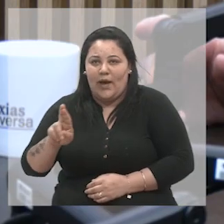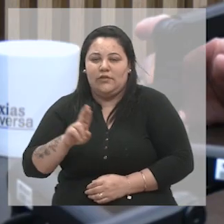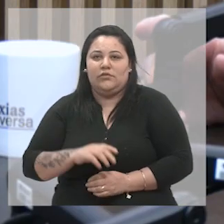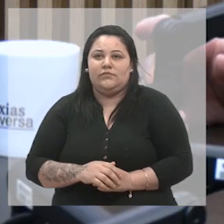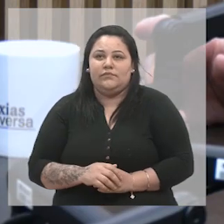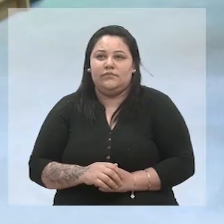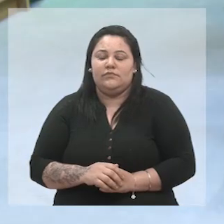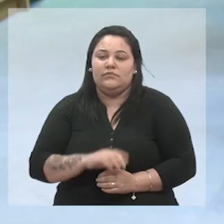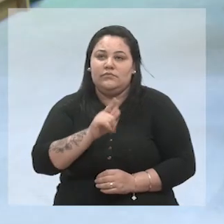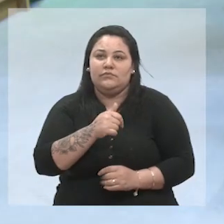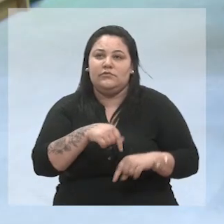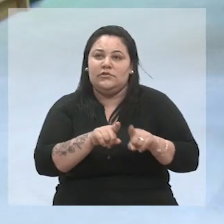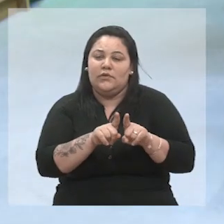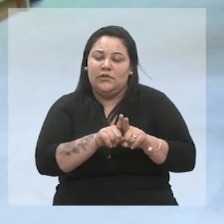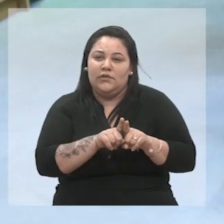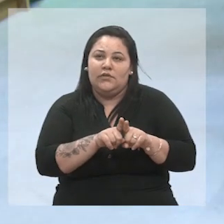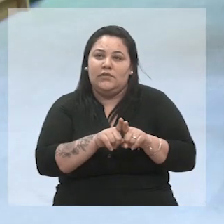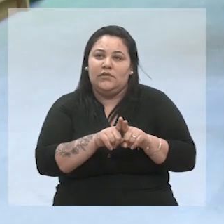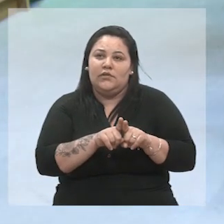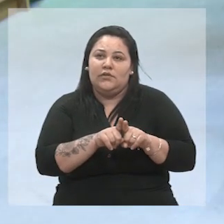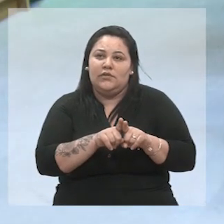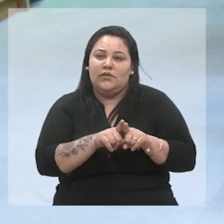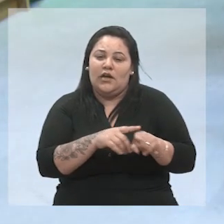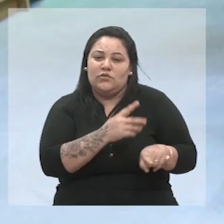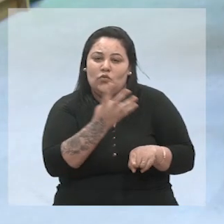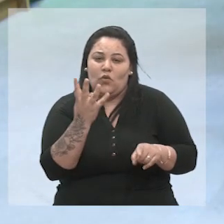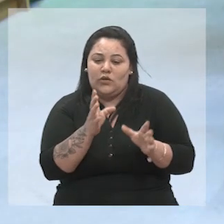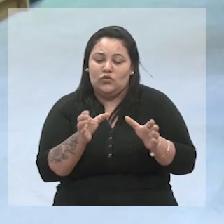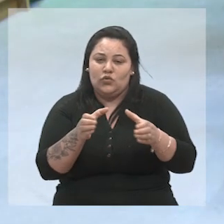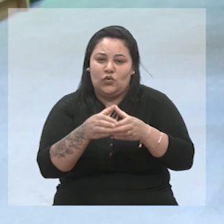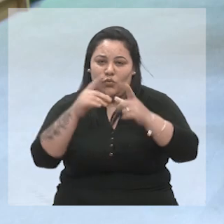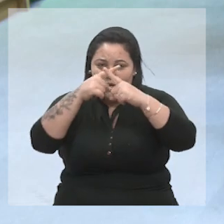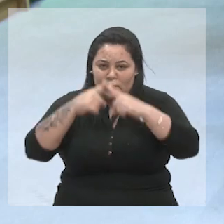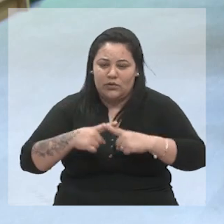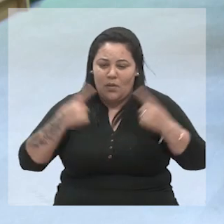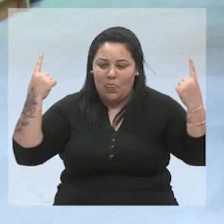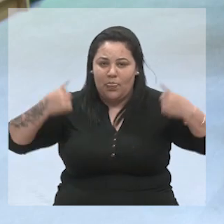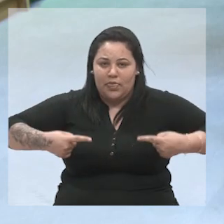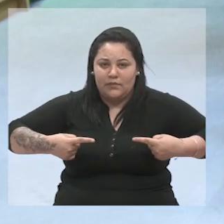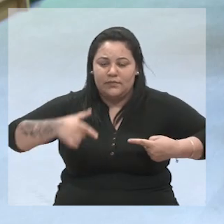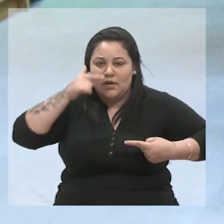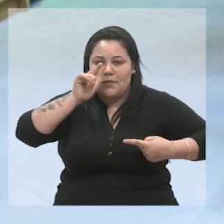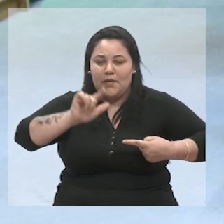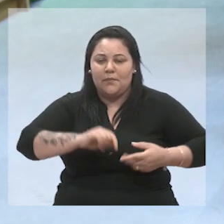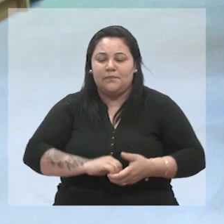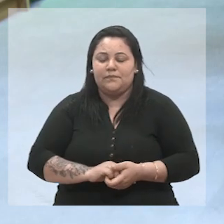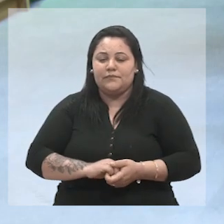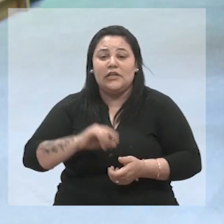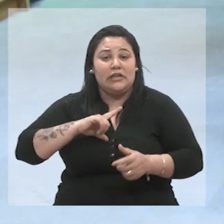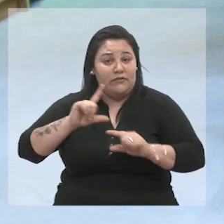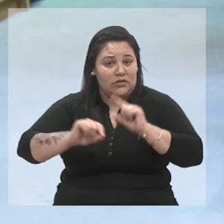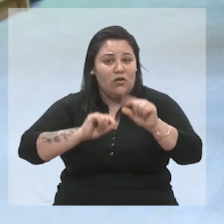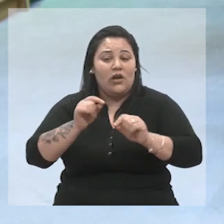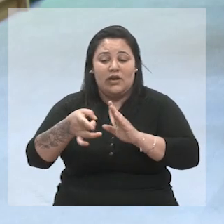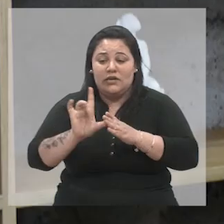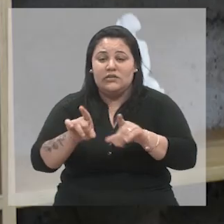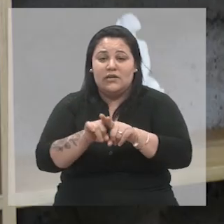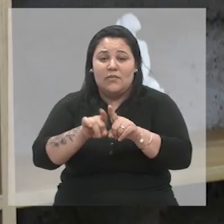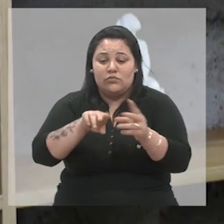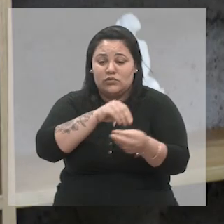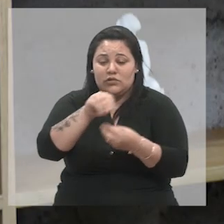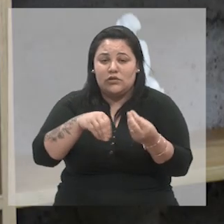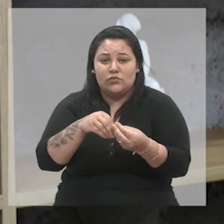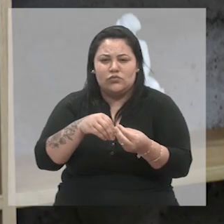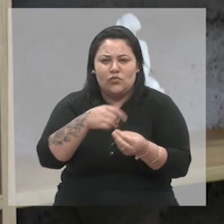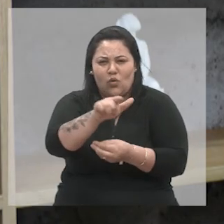dia 13 e 4 de dezembro. Essas 4 equipes vão se enfrentar para ver quem é o campeão da liga. E teve uma seletiva antes com outras